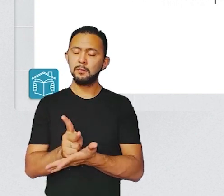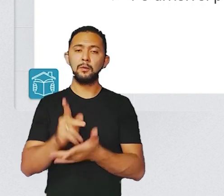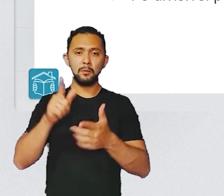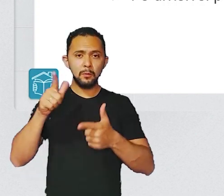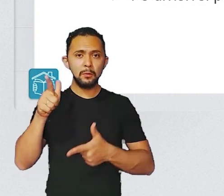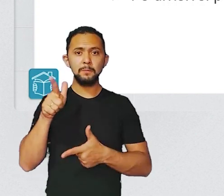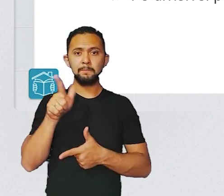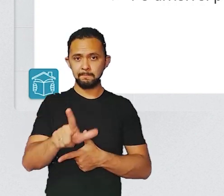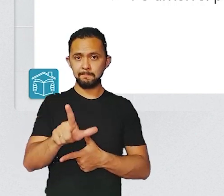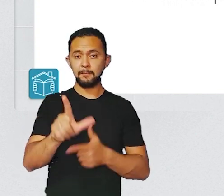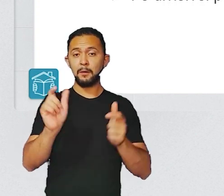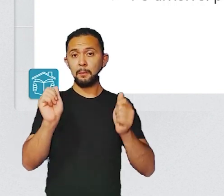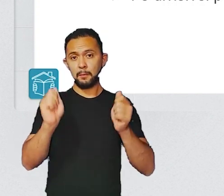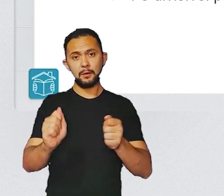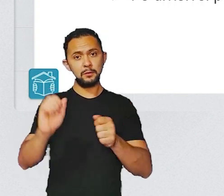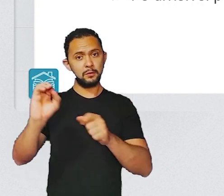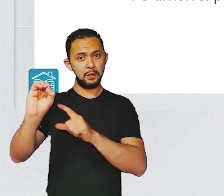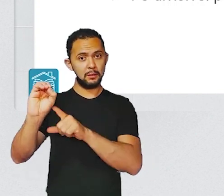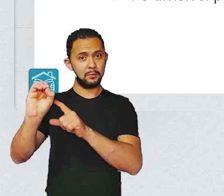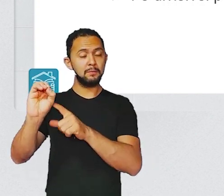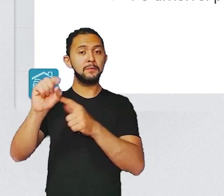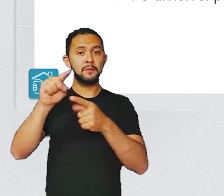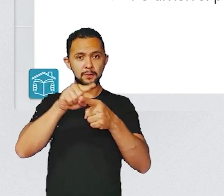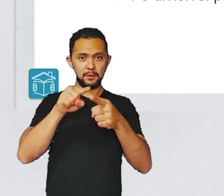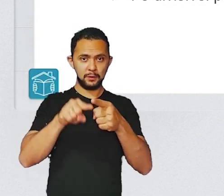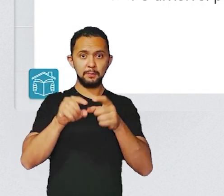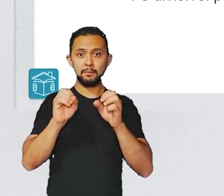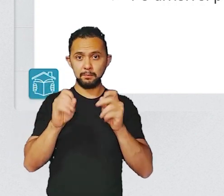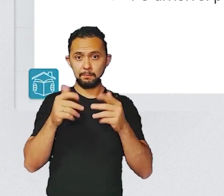eu não consigo dividir por 0. Beleza?